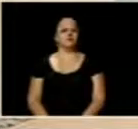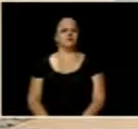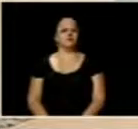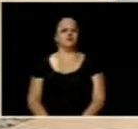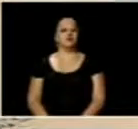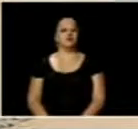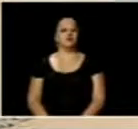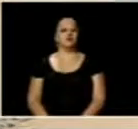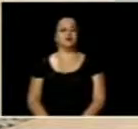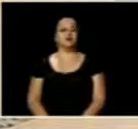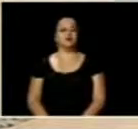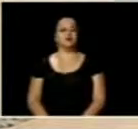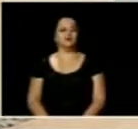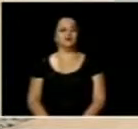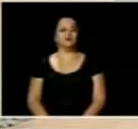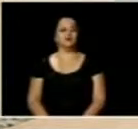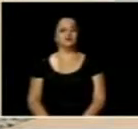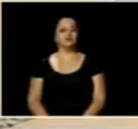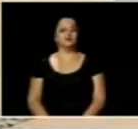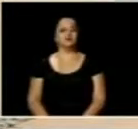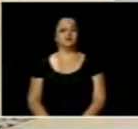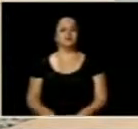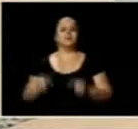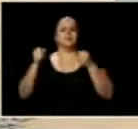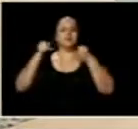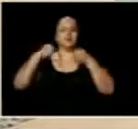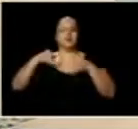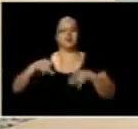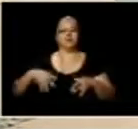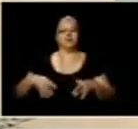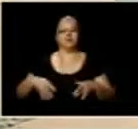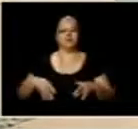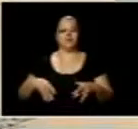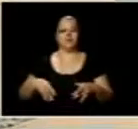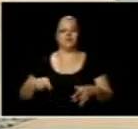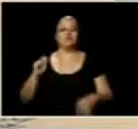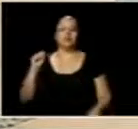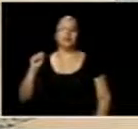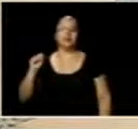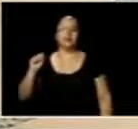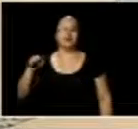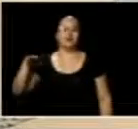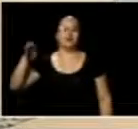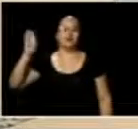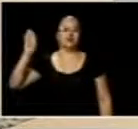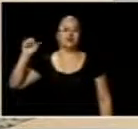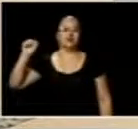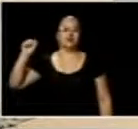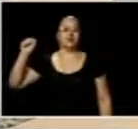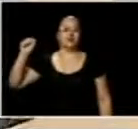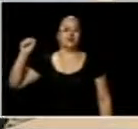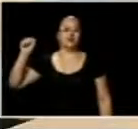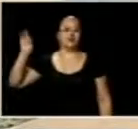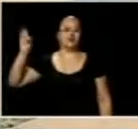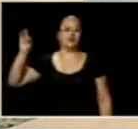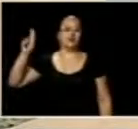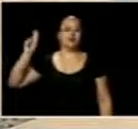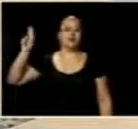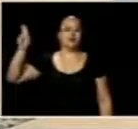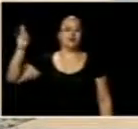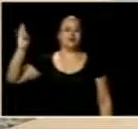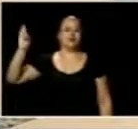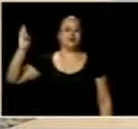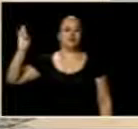orquestra. Coros, muitas vezes substitui figurativamente o termo regência. Então eu faço um apelo